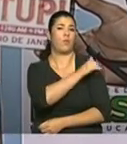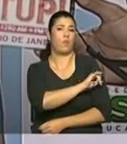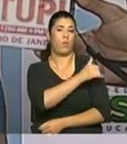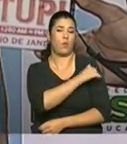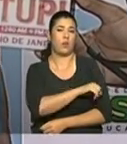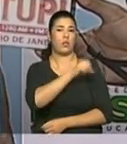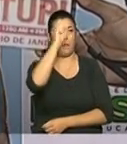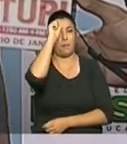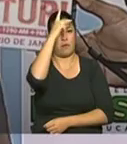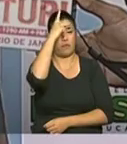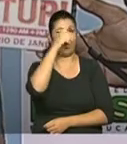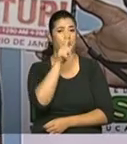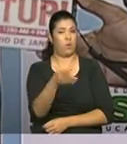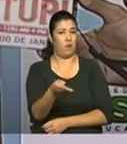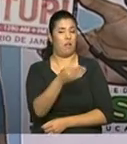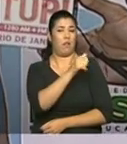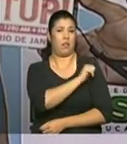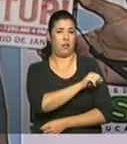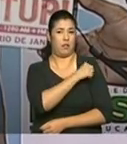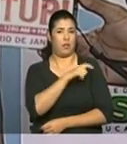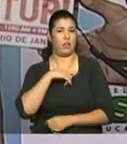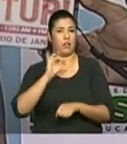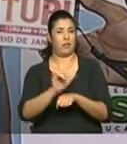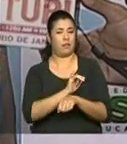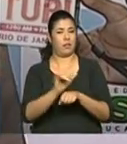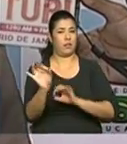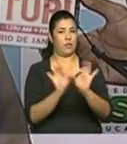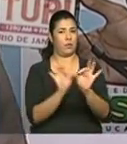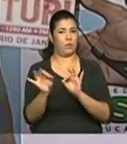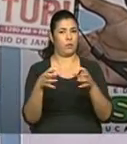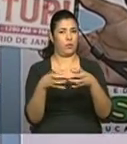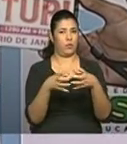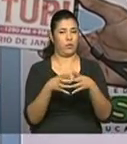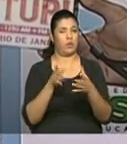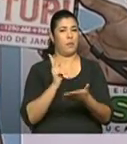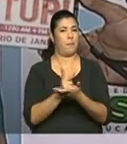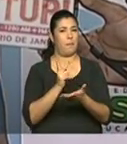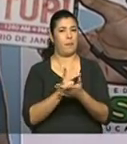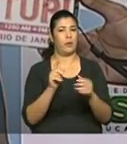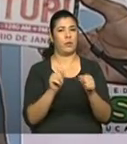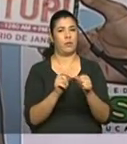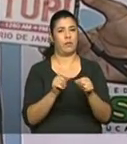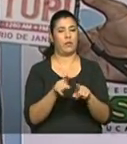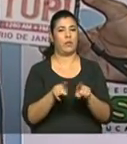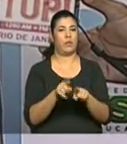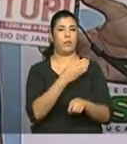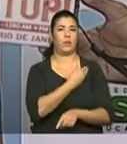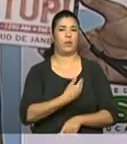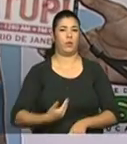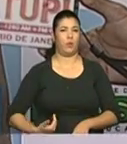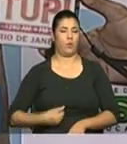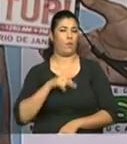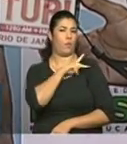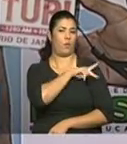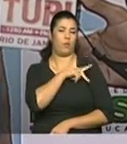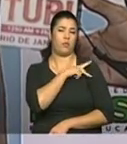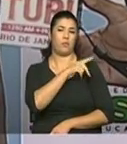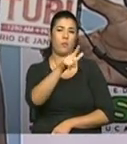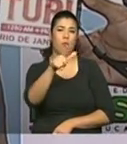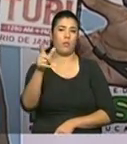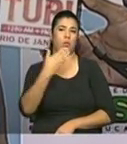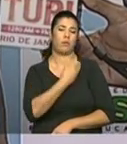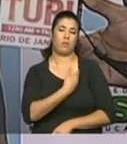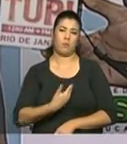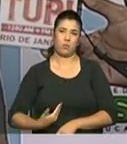com a Prefeitura de Rio de Janeiro, toda uma estratégia de trabalho conjunto. A mesma coisa me foi solicitada pelo governo do Piauí. Então, os governos